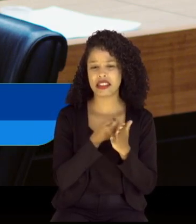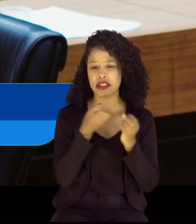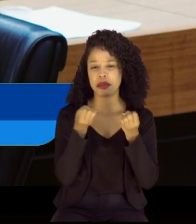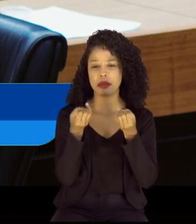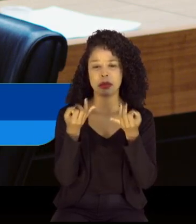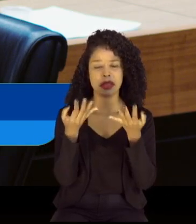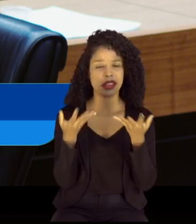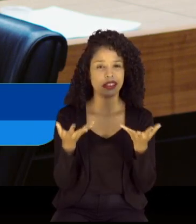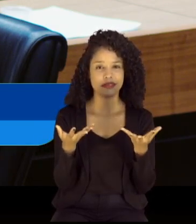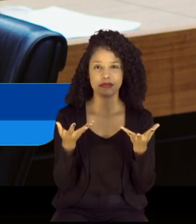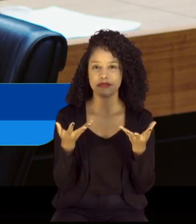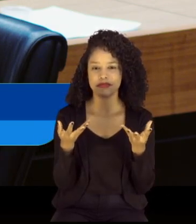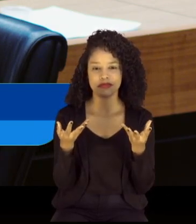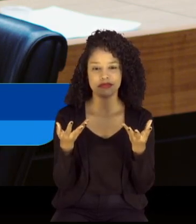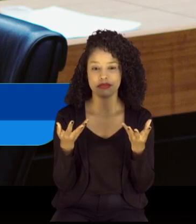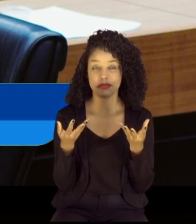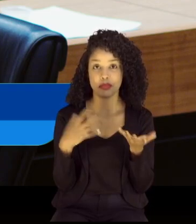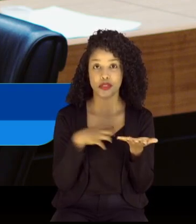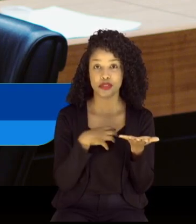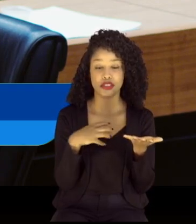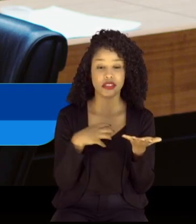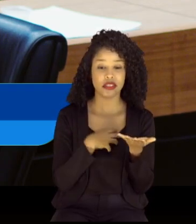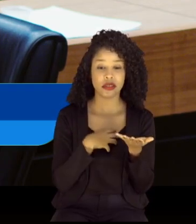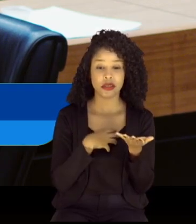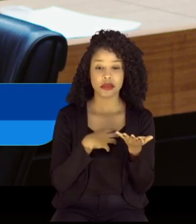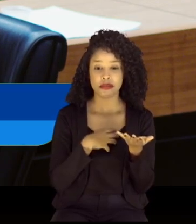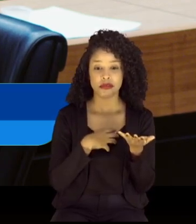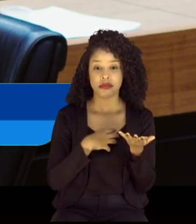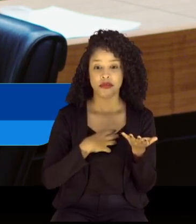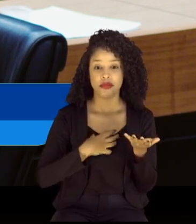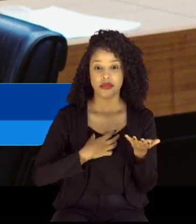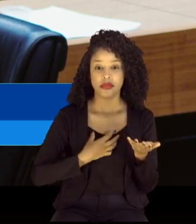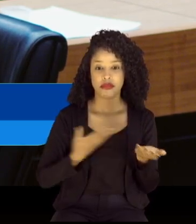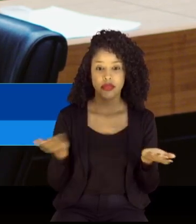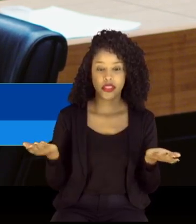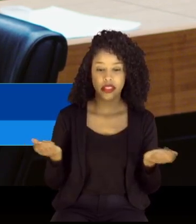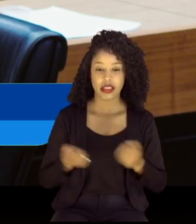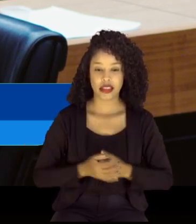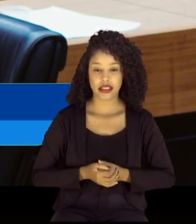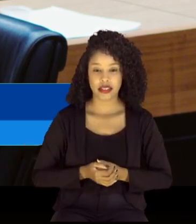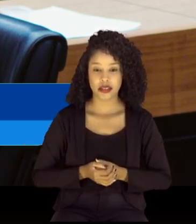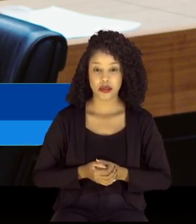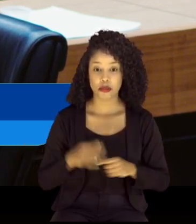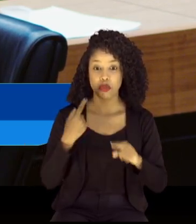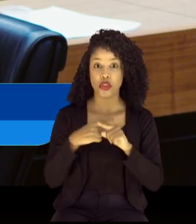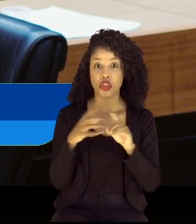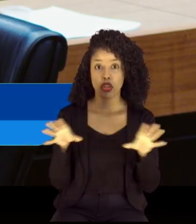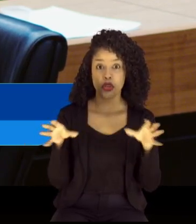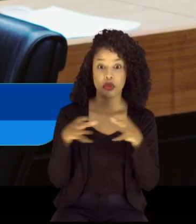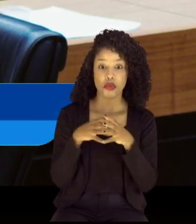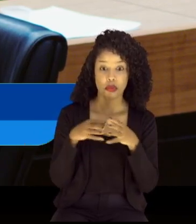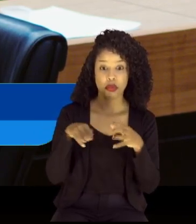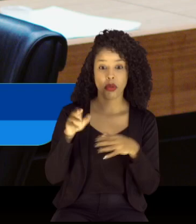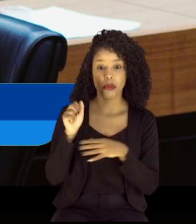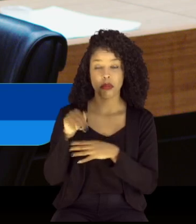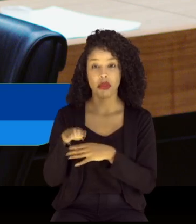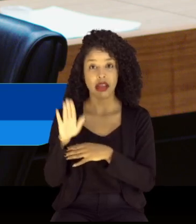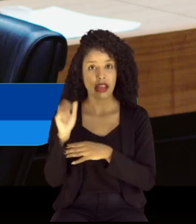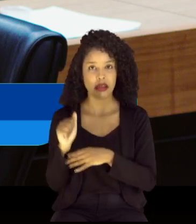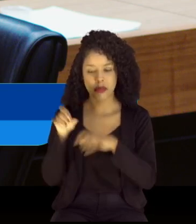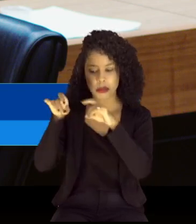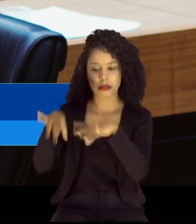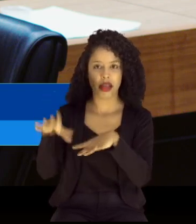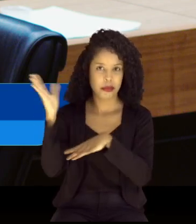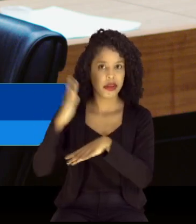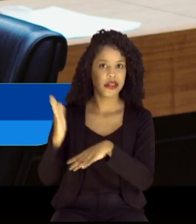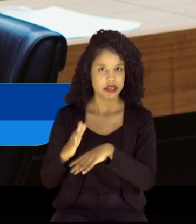justificar, de alguma maneira, o descalabro que essa turma da Boamba deixou no Brasil.